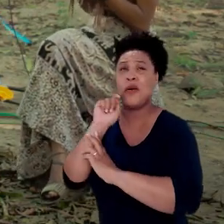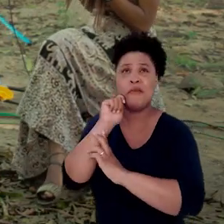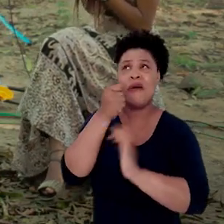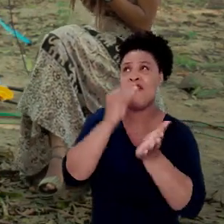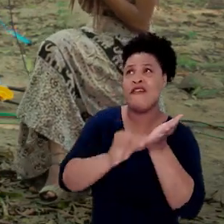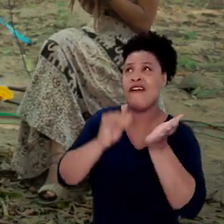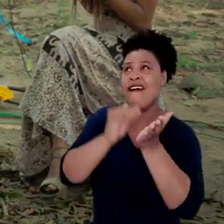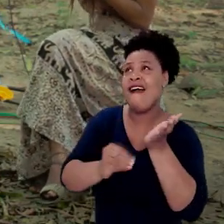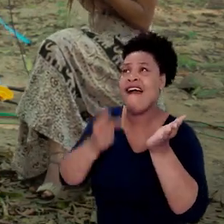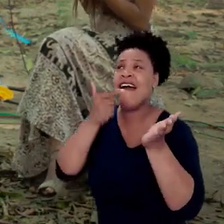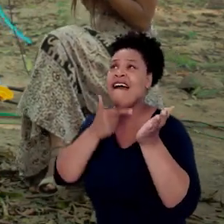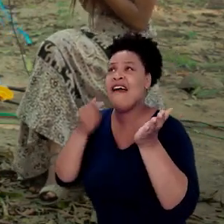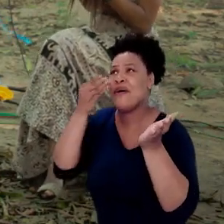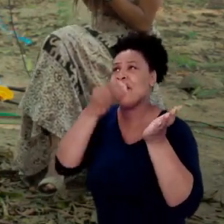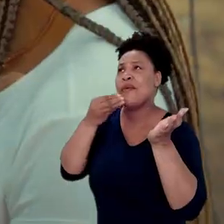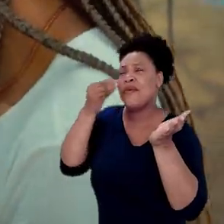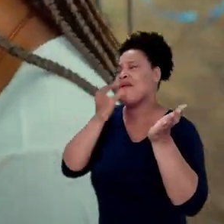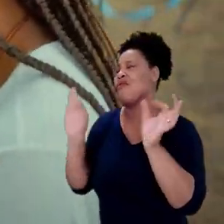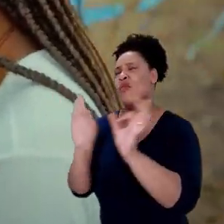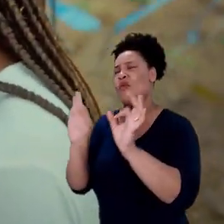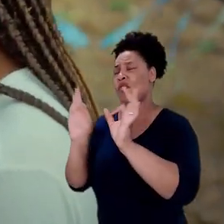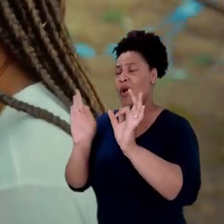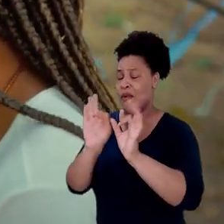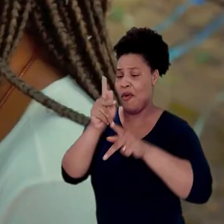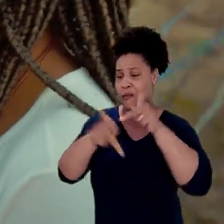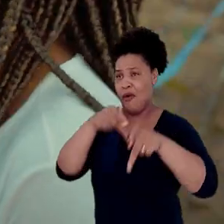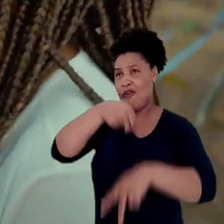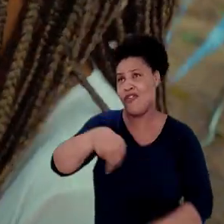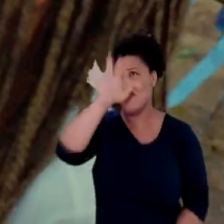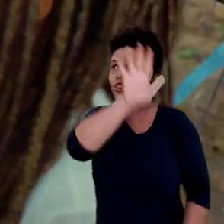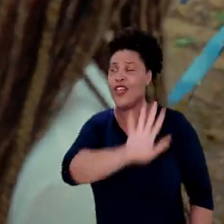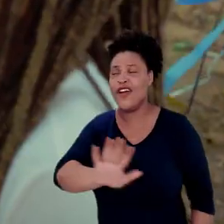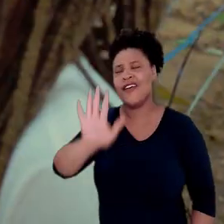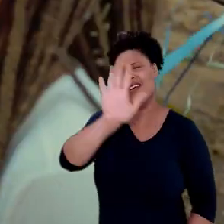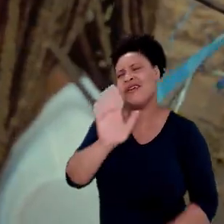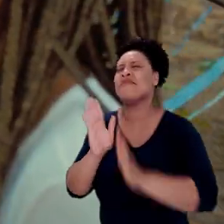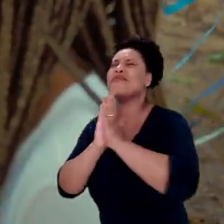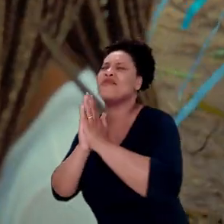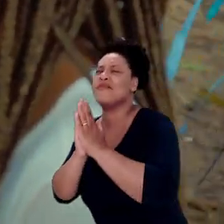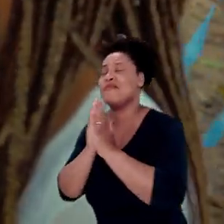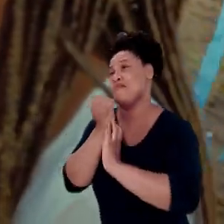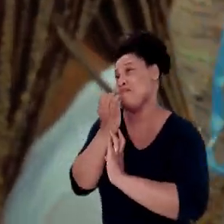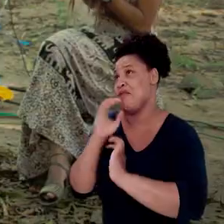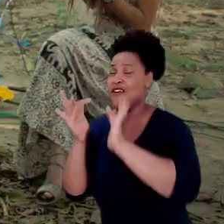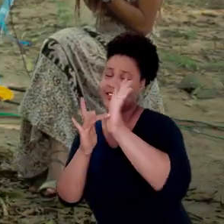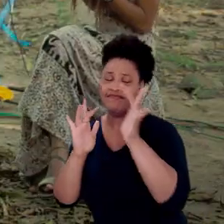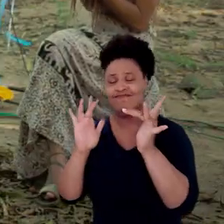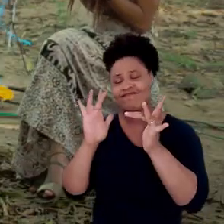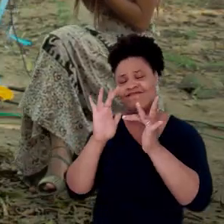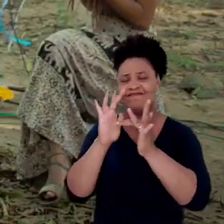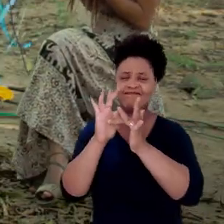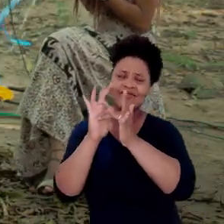rapadura e requeijão para o povo do Nordeste. Bom Jesus, não deixes faltar